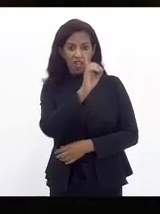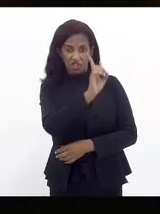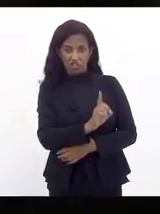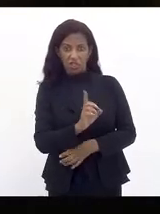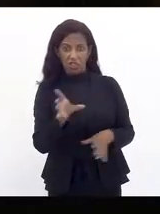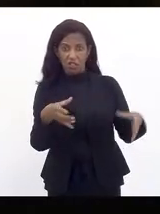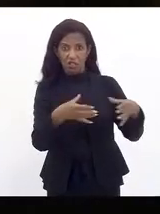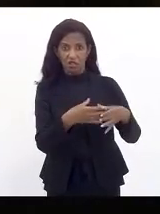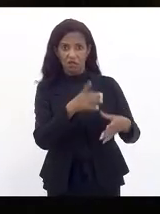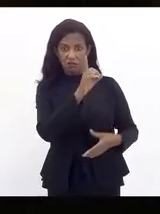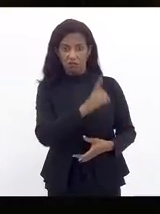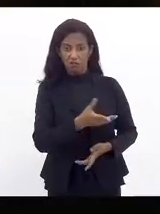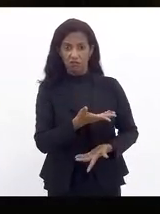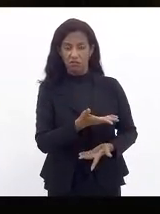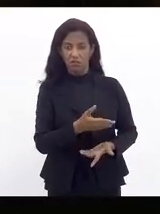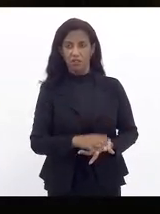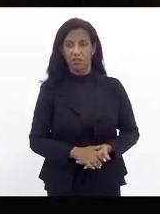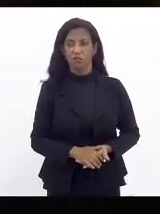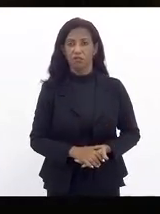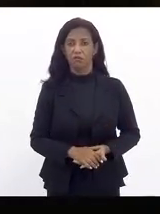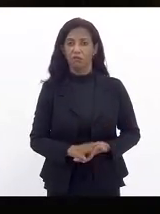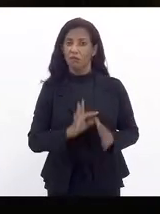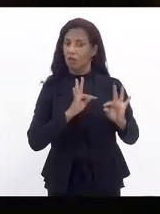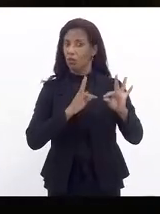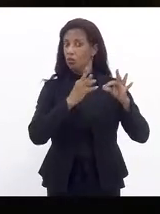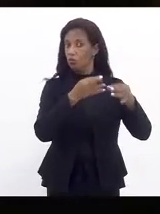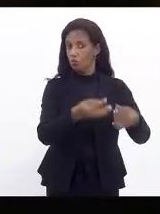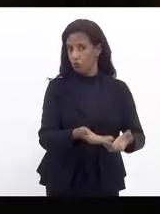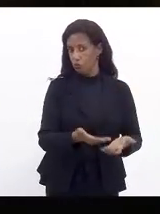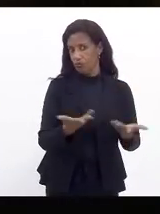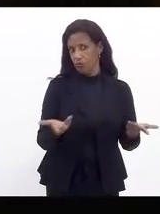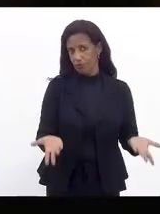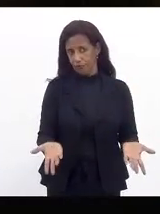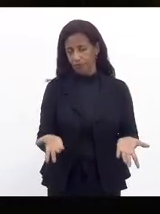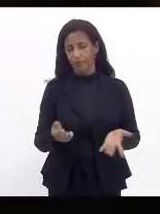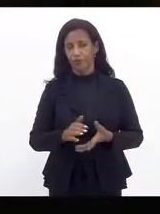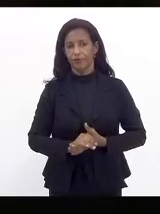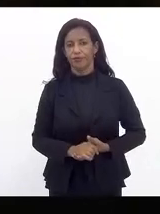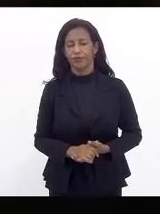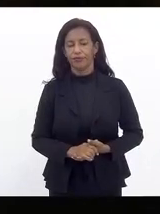direita, não na sua totalidade, é claro,